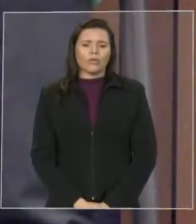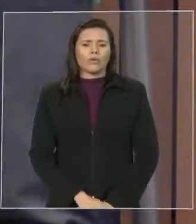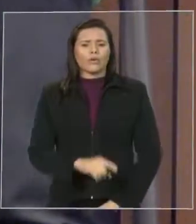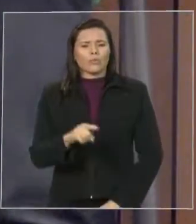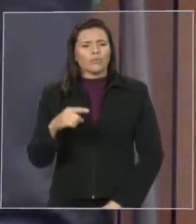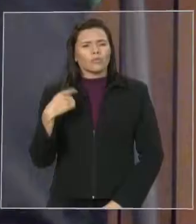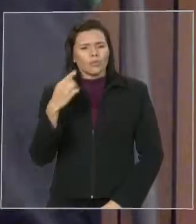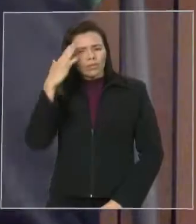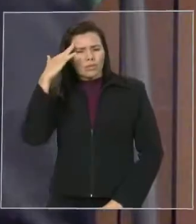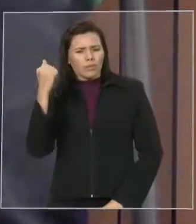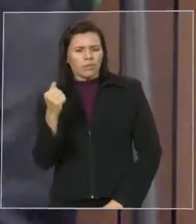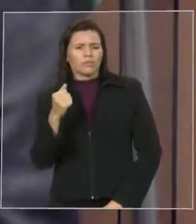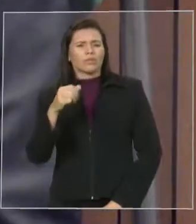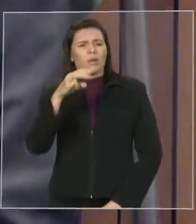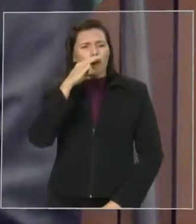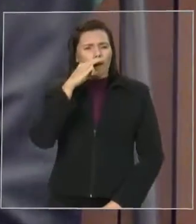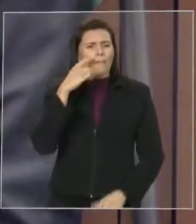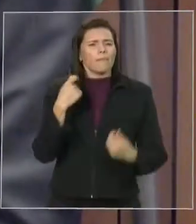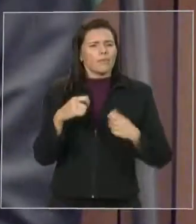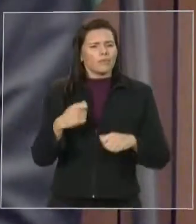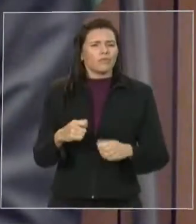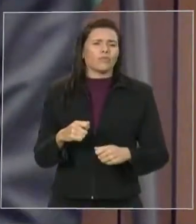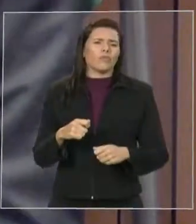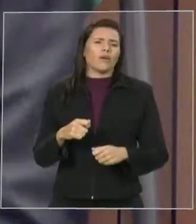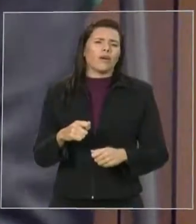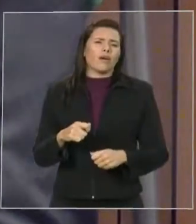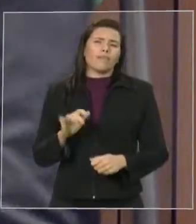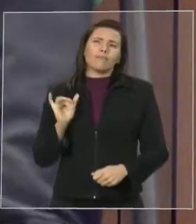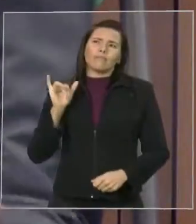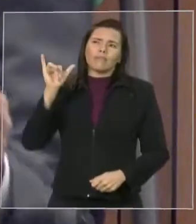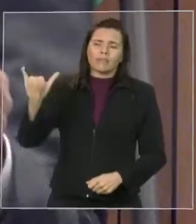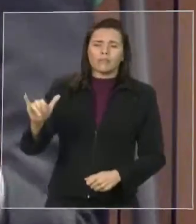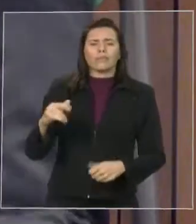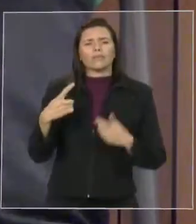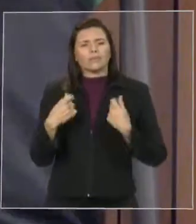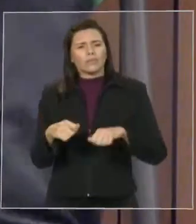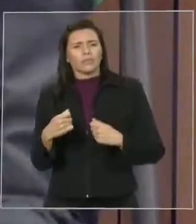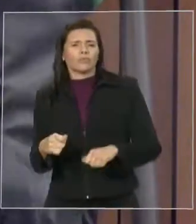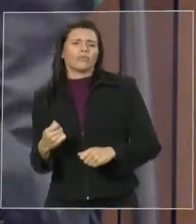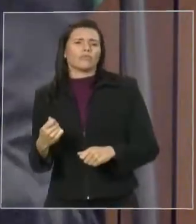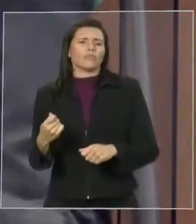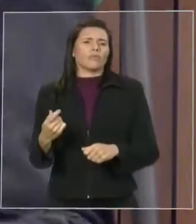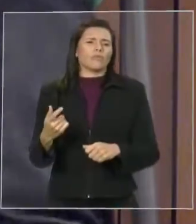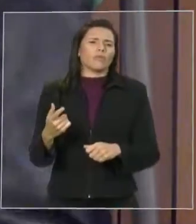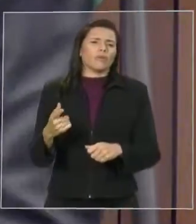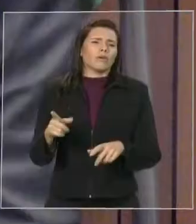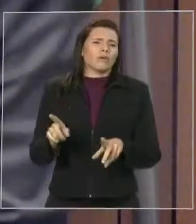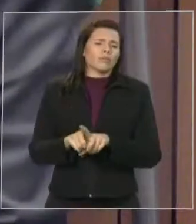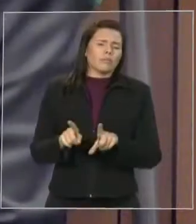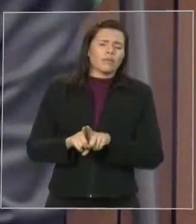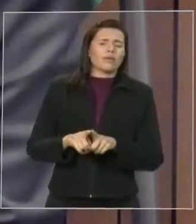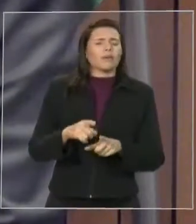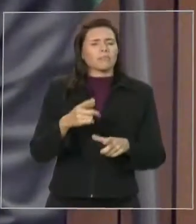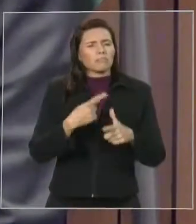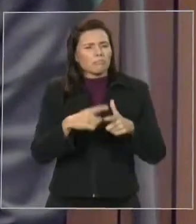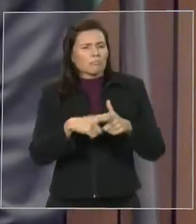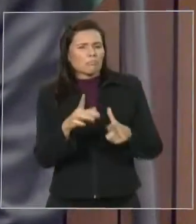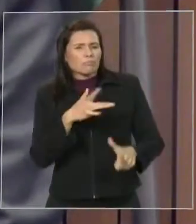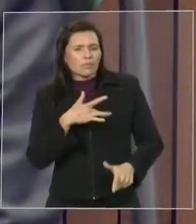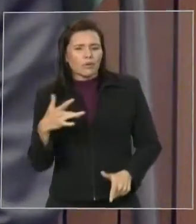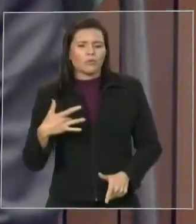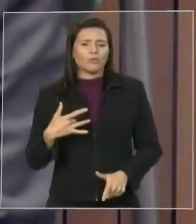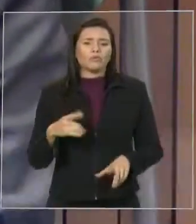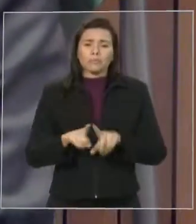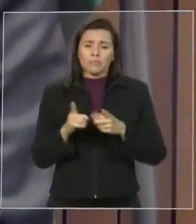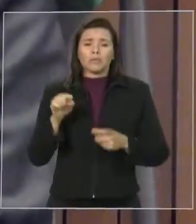presidente Humberto Coutinho teve que se ausentar e Vossa Excelência se manteve de forma correta, de forma ética, conduzindo